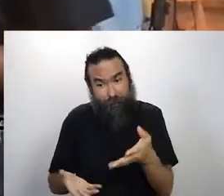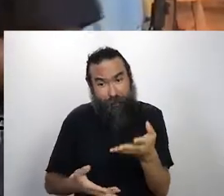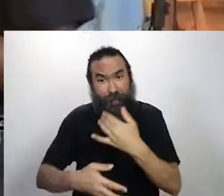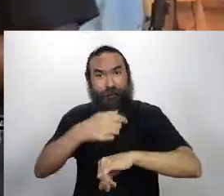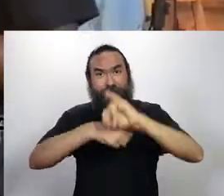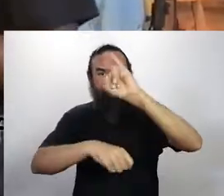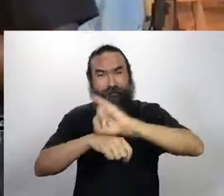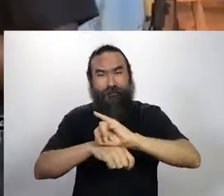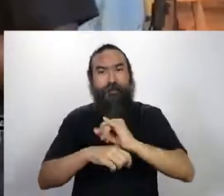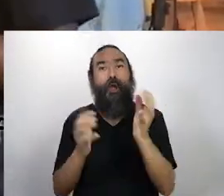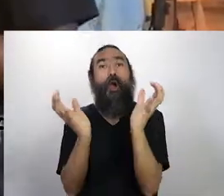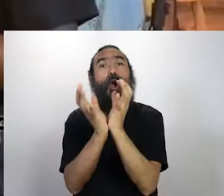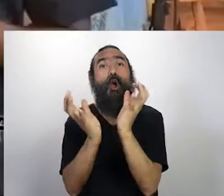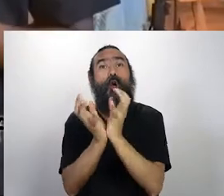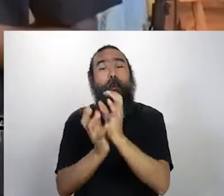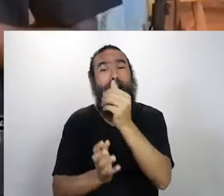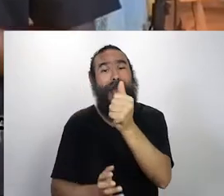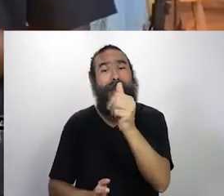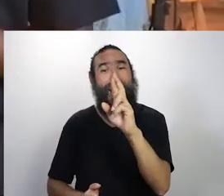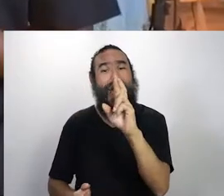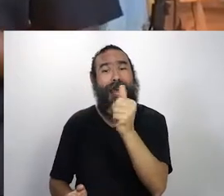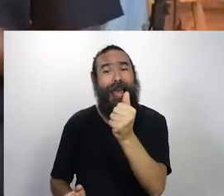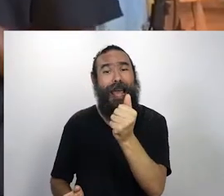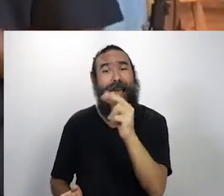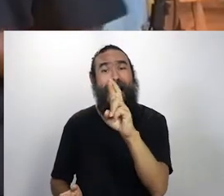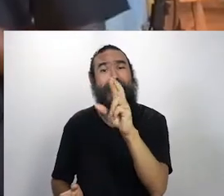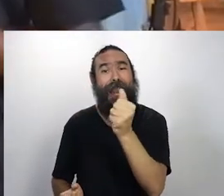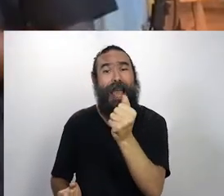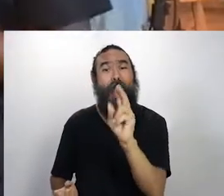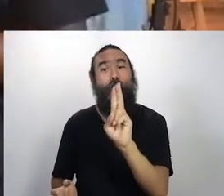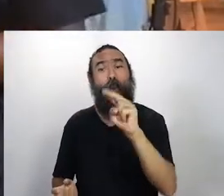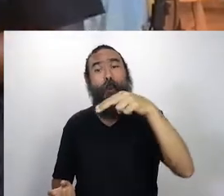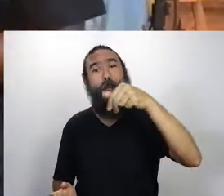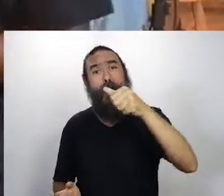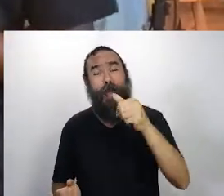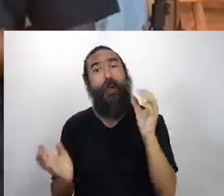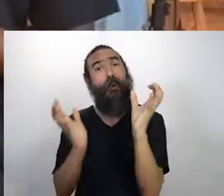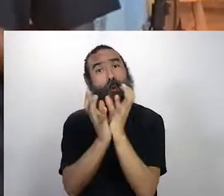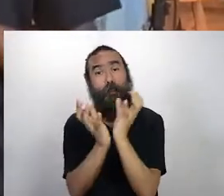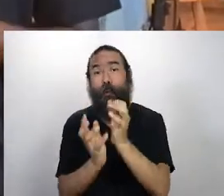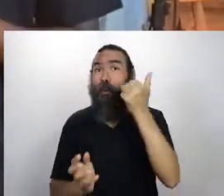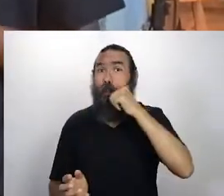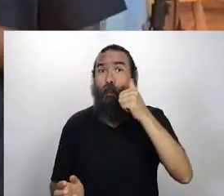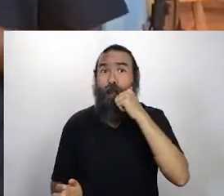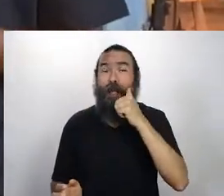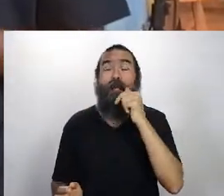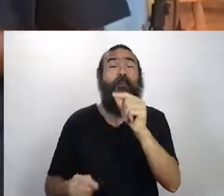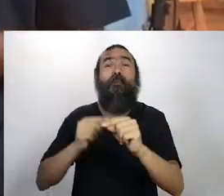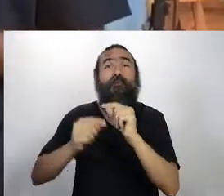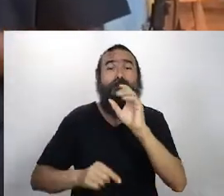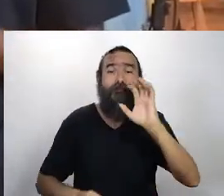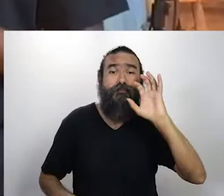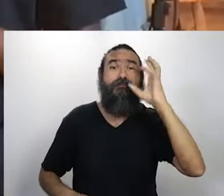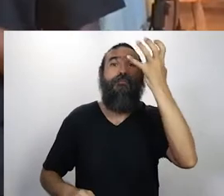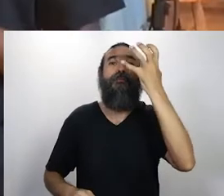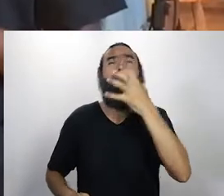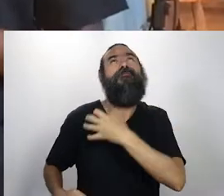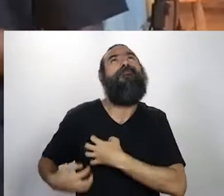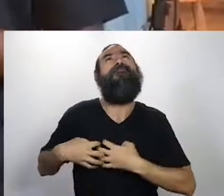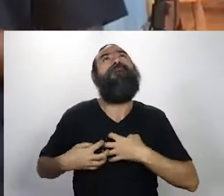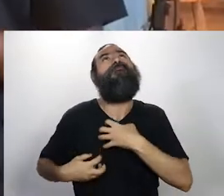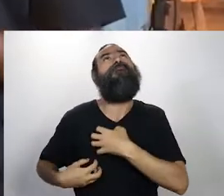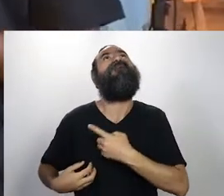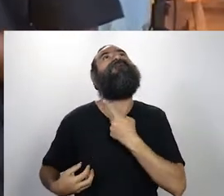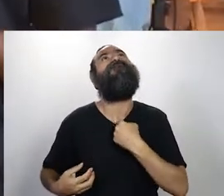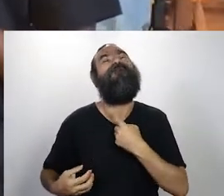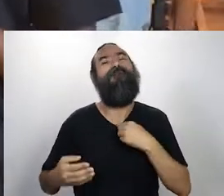o grupo... Araraúna. As meninas, as mulheres que aqui estão, elas decidiram, sentiram um chamado de viver aqui